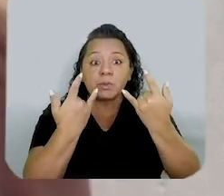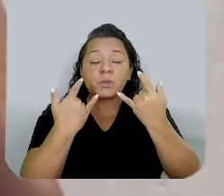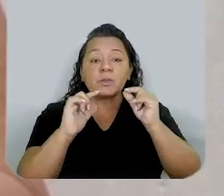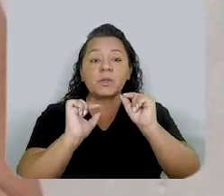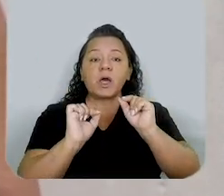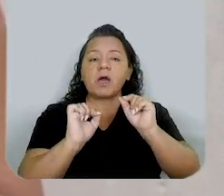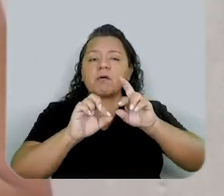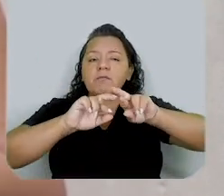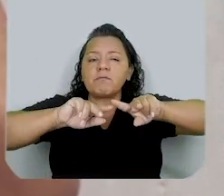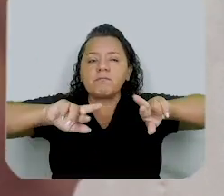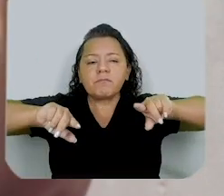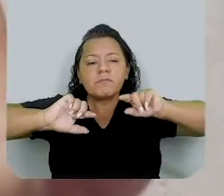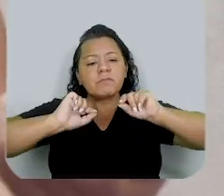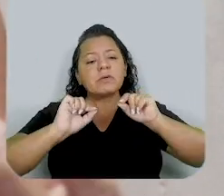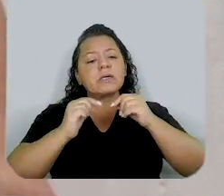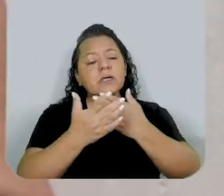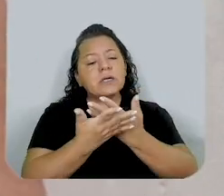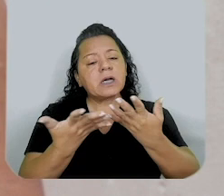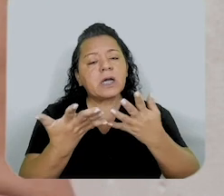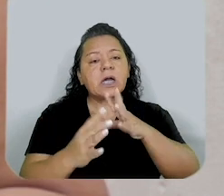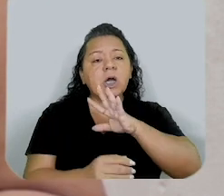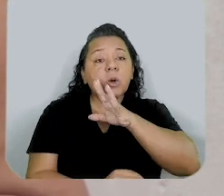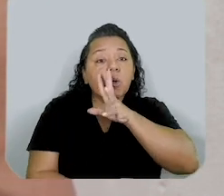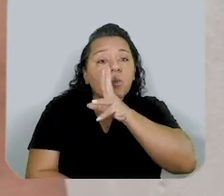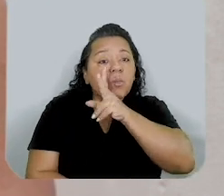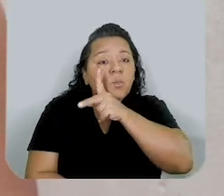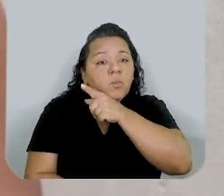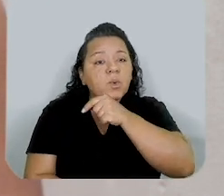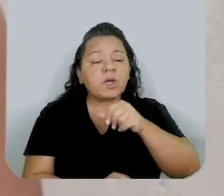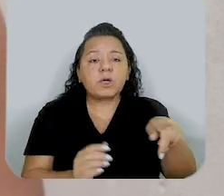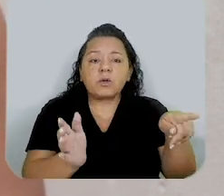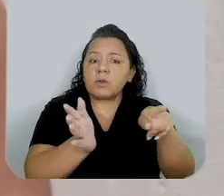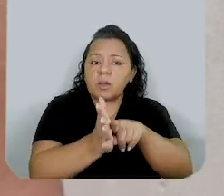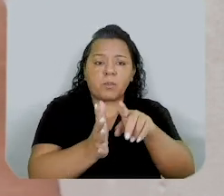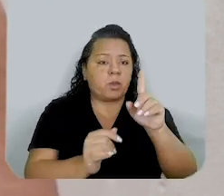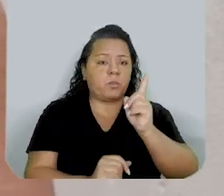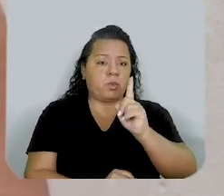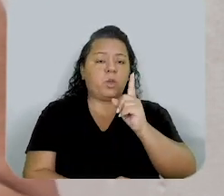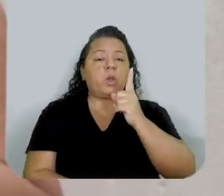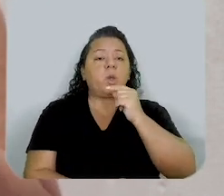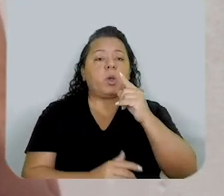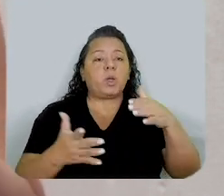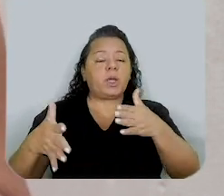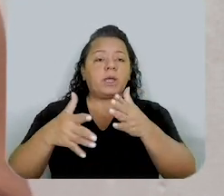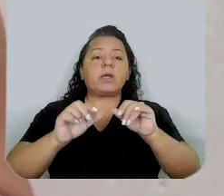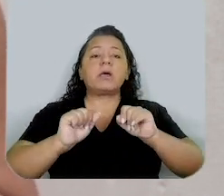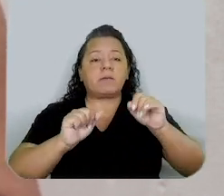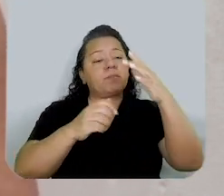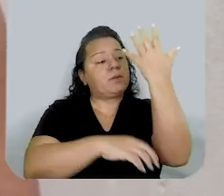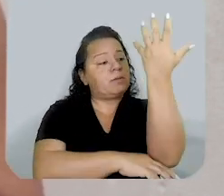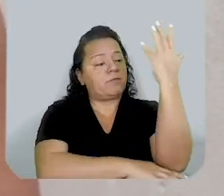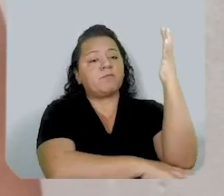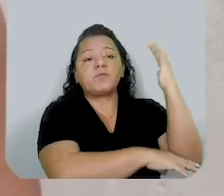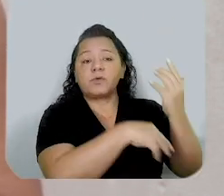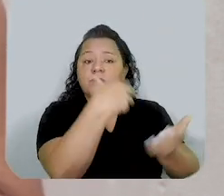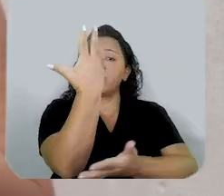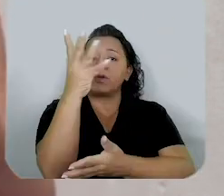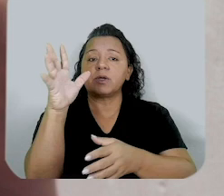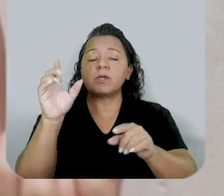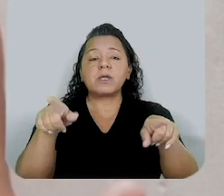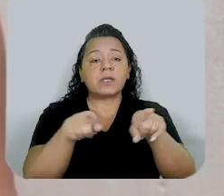bichos, tipo assim, não só do rio, mas também da própria floresta. Principalmente do rio, que o